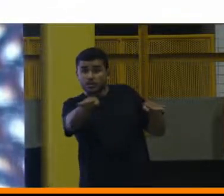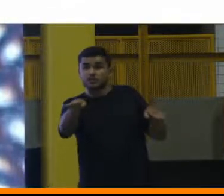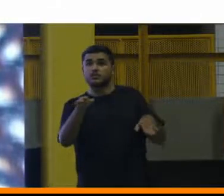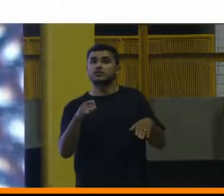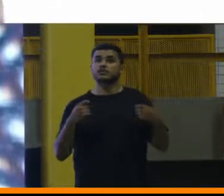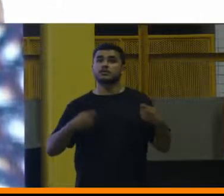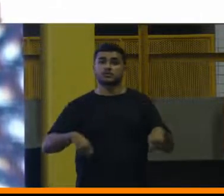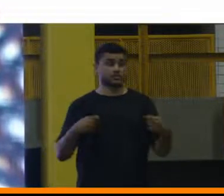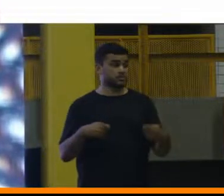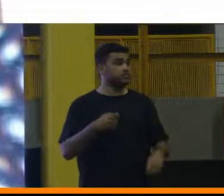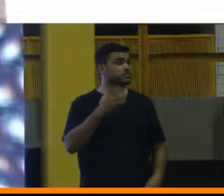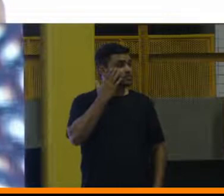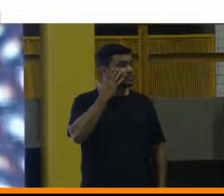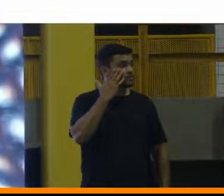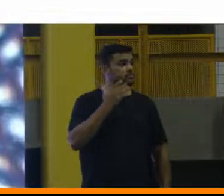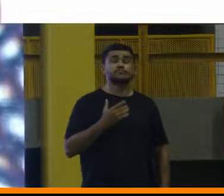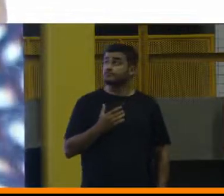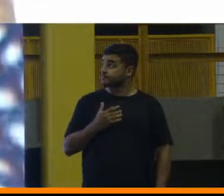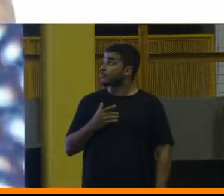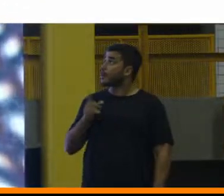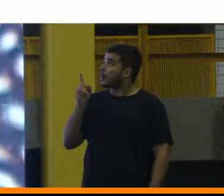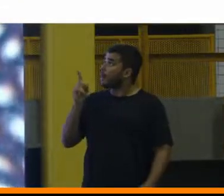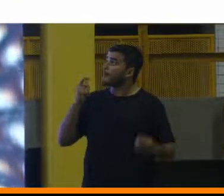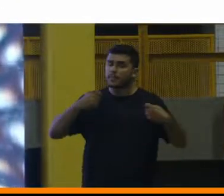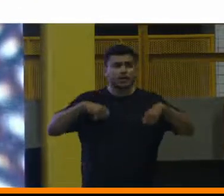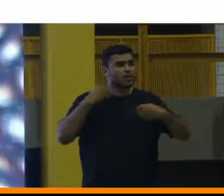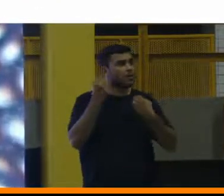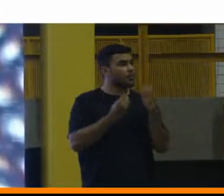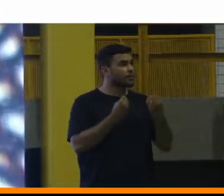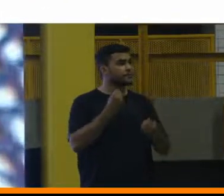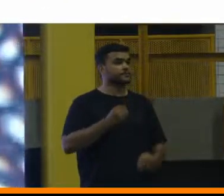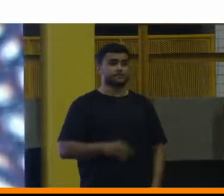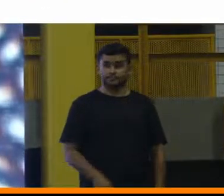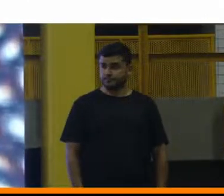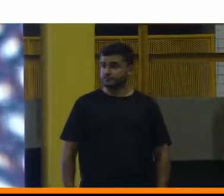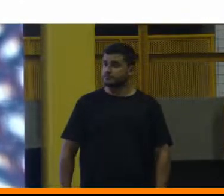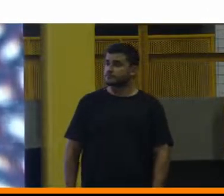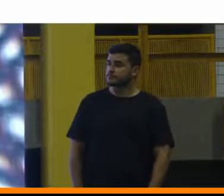você sente isso dentro do carro. Vou dar um exemplo.